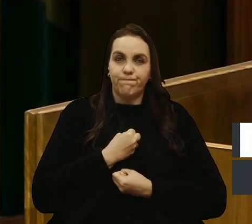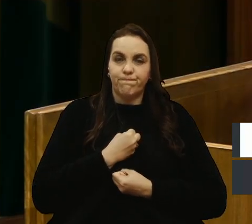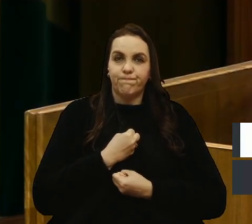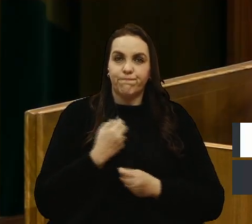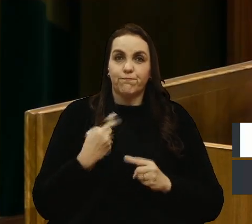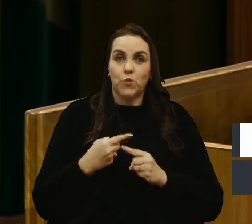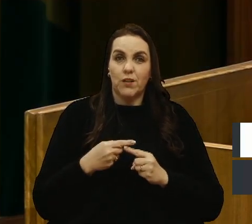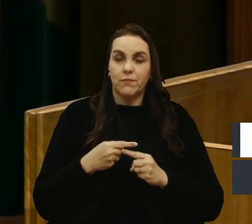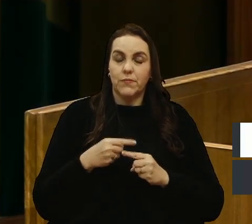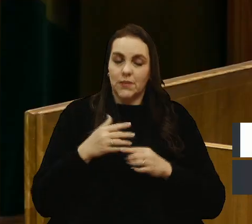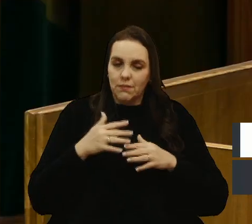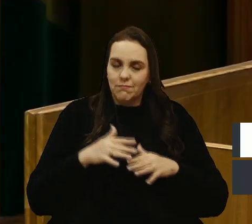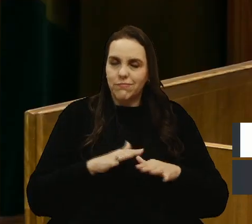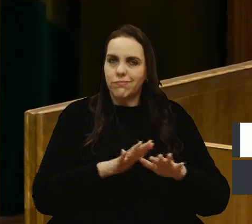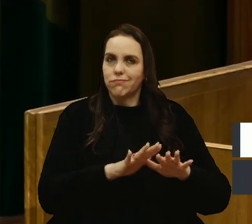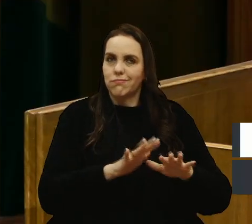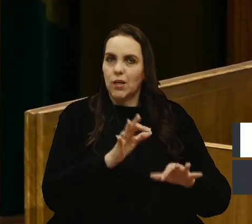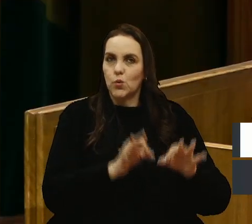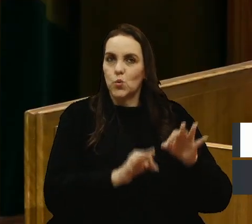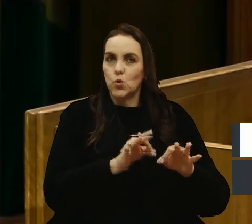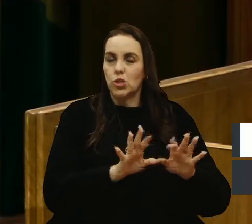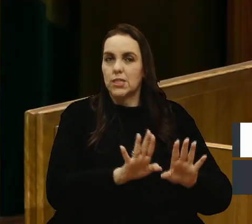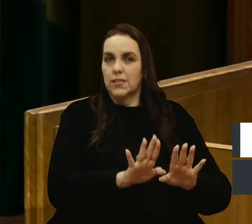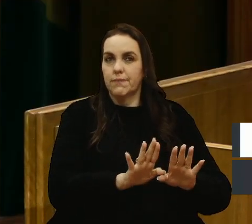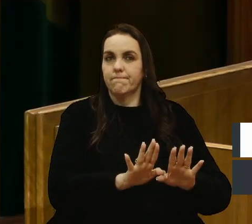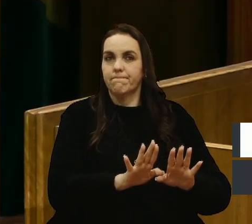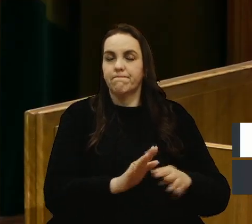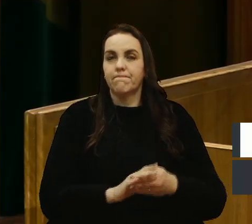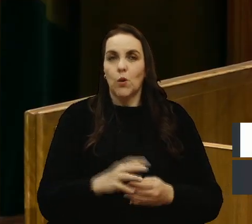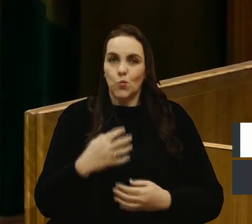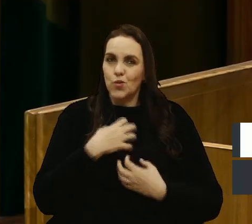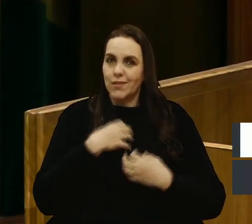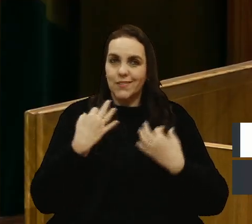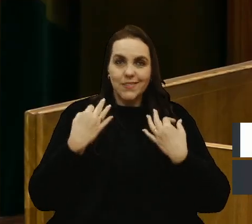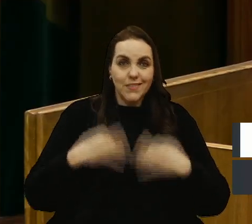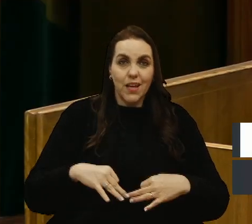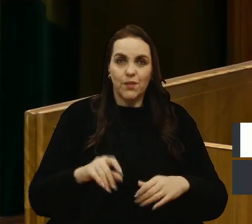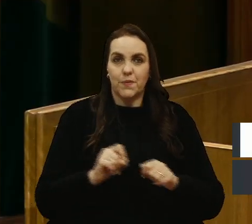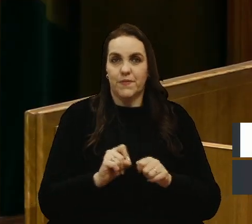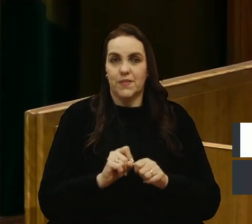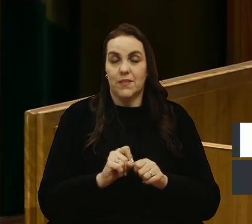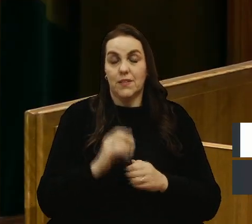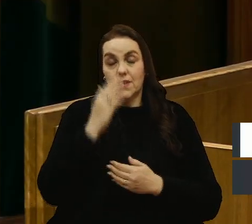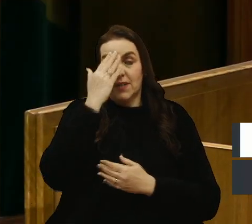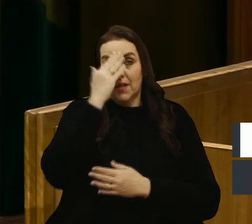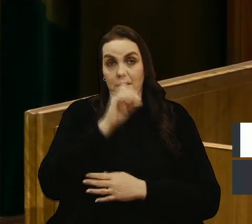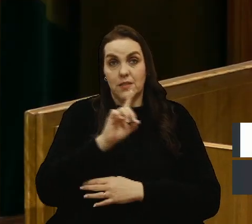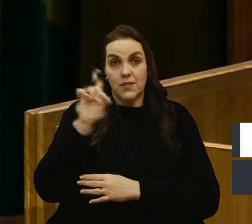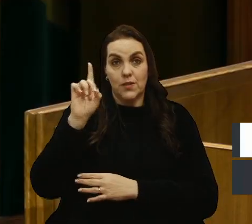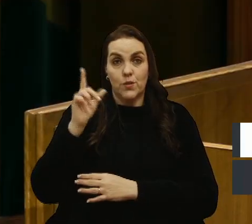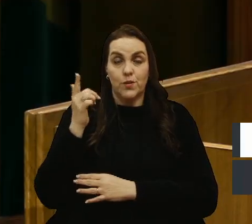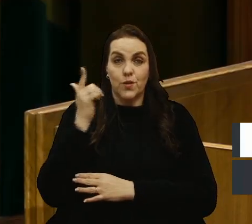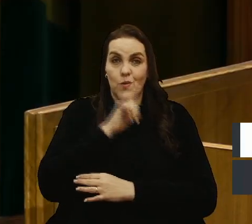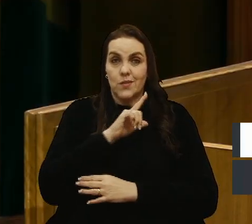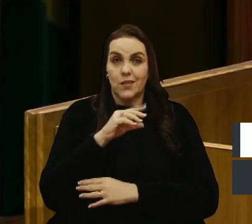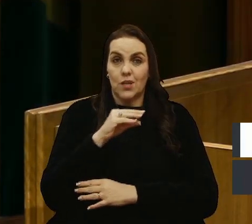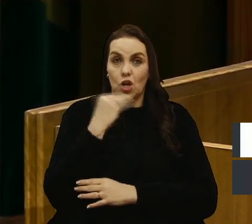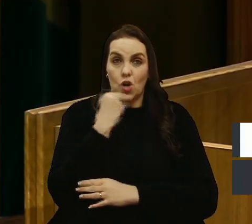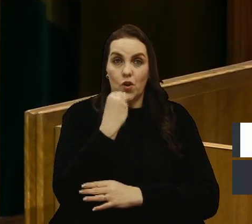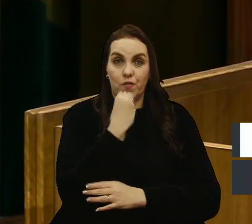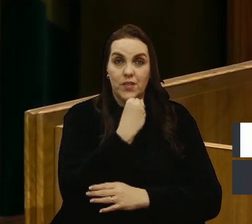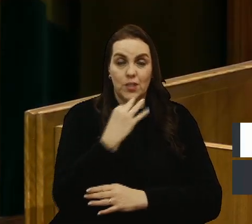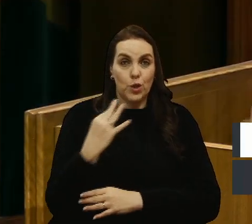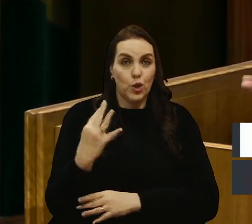e apenas deixar a justiça agir. Essa é a forma correta que nós devemos fazer e graças a Deus eu consegui convencer a todos